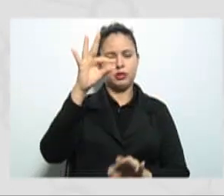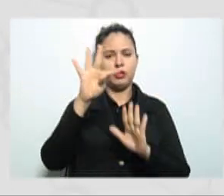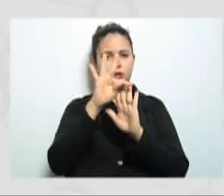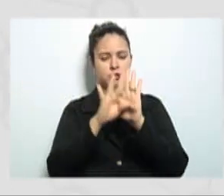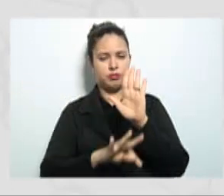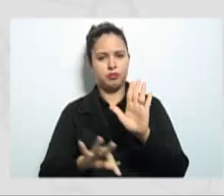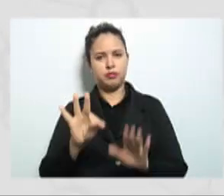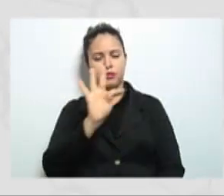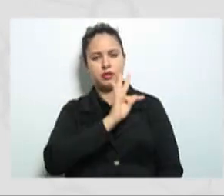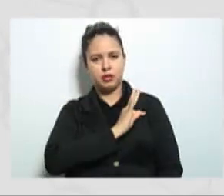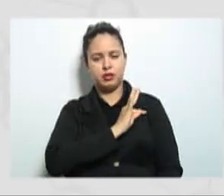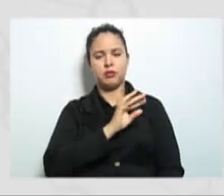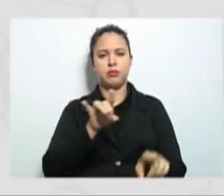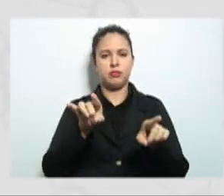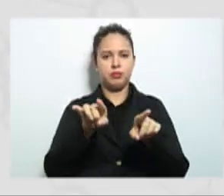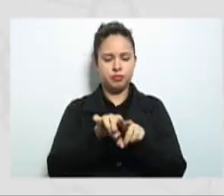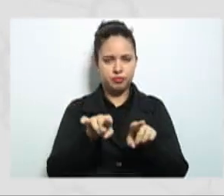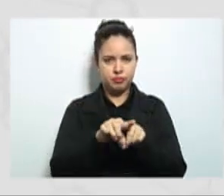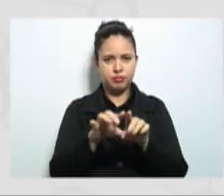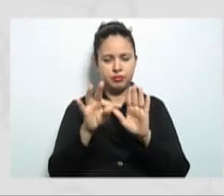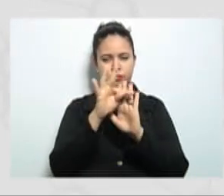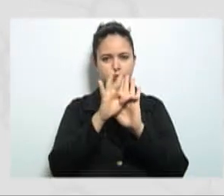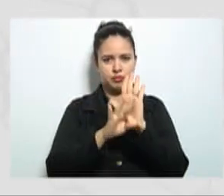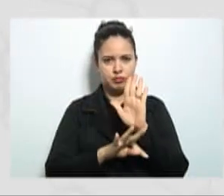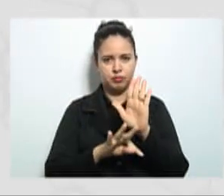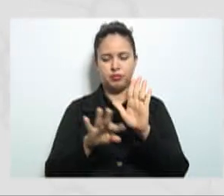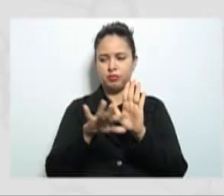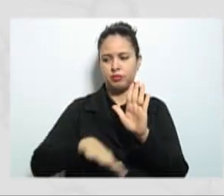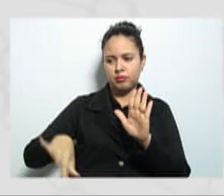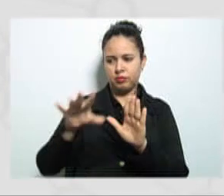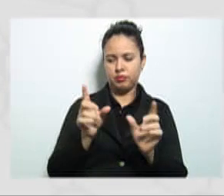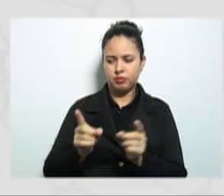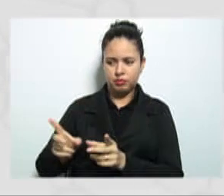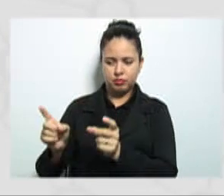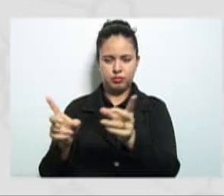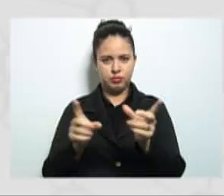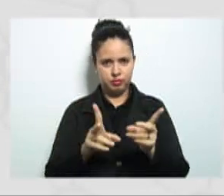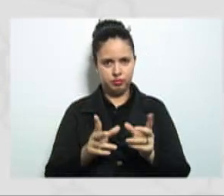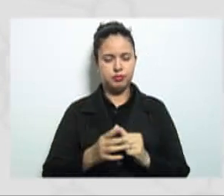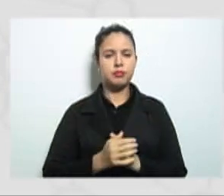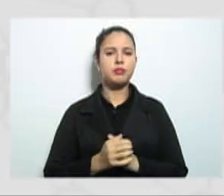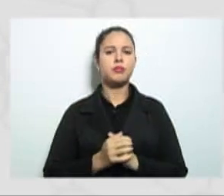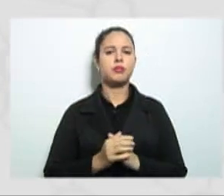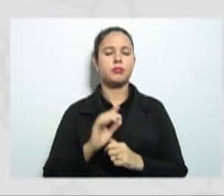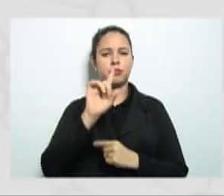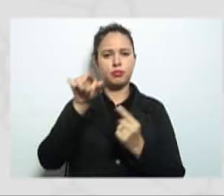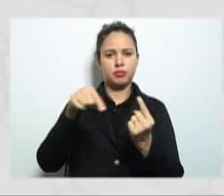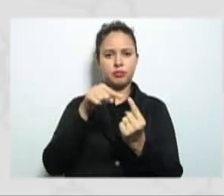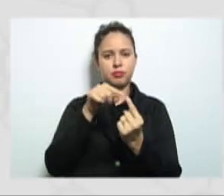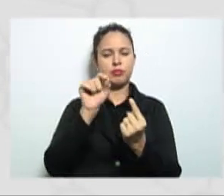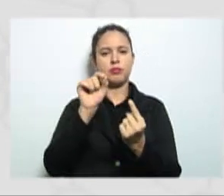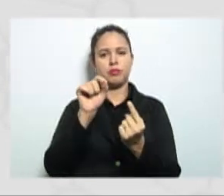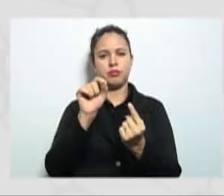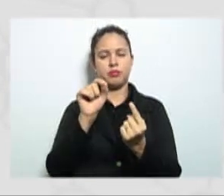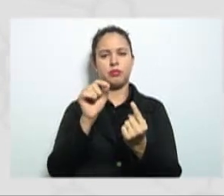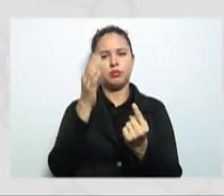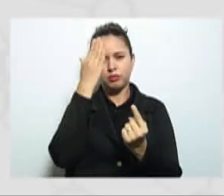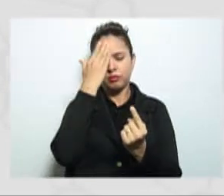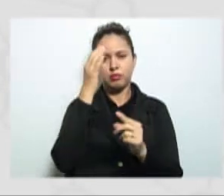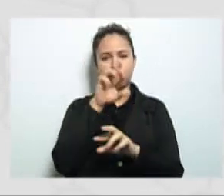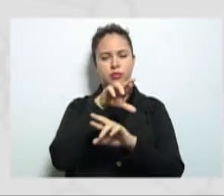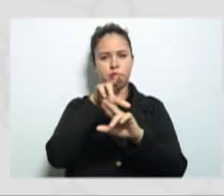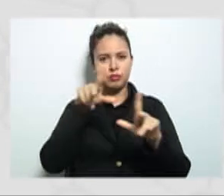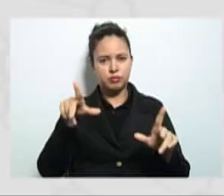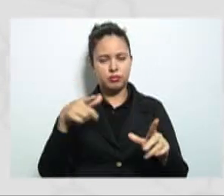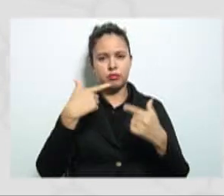textos oficiais e comerciais. Professora, quais os objetivos da nossa quinta aula? Nós vamos distinguir linguagem verbal,